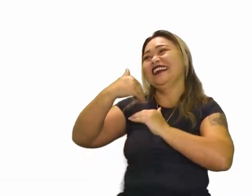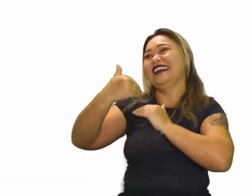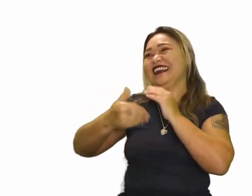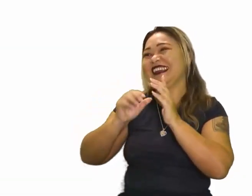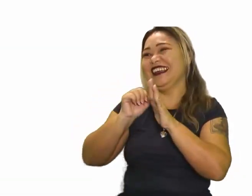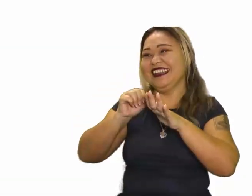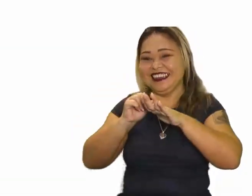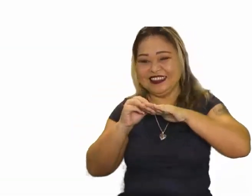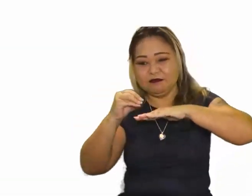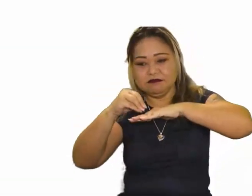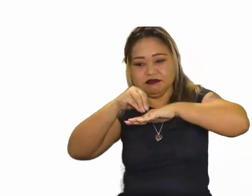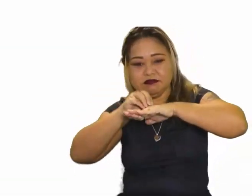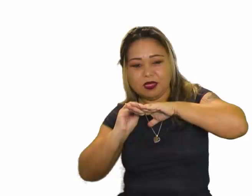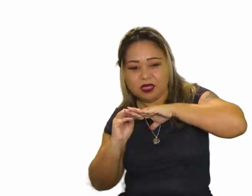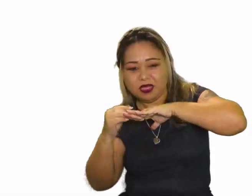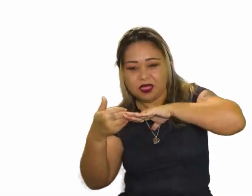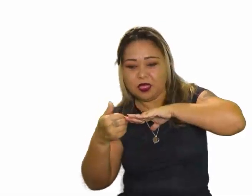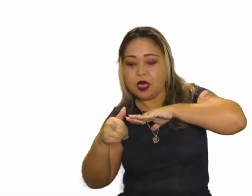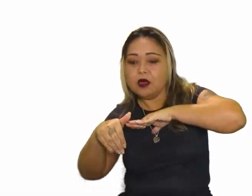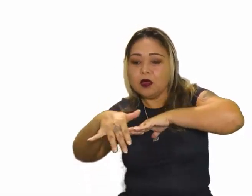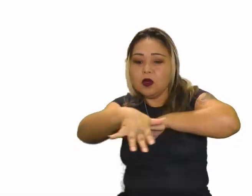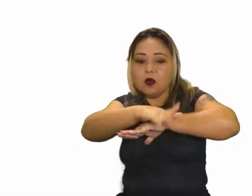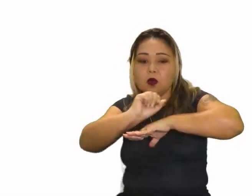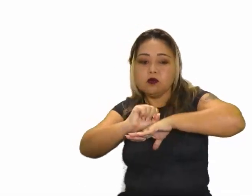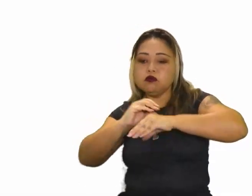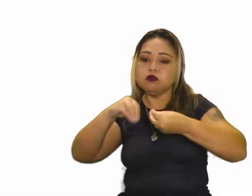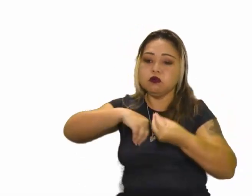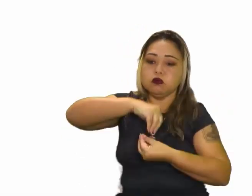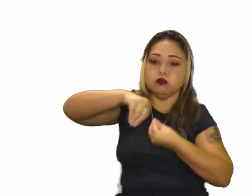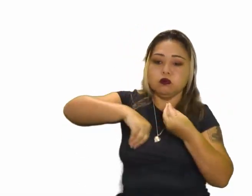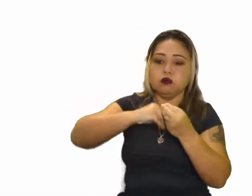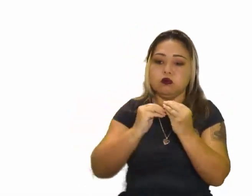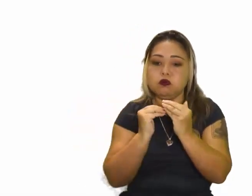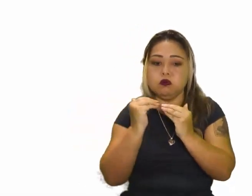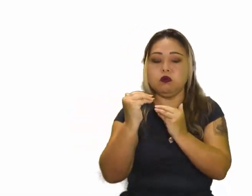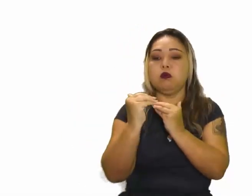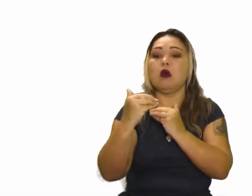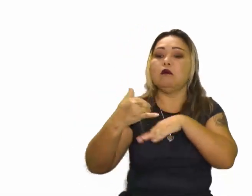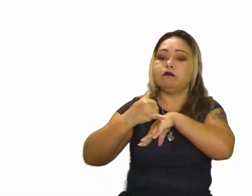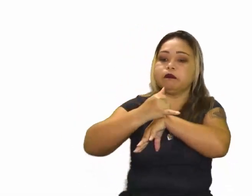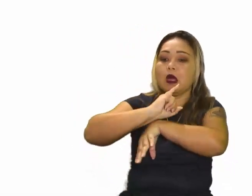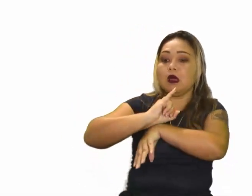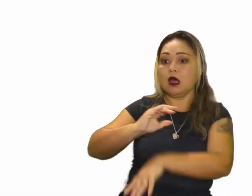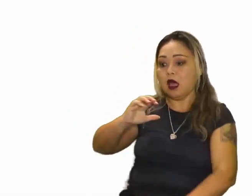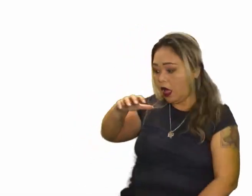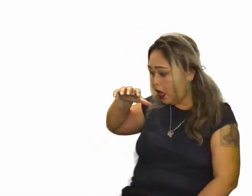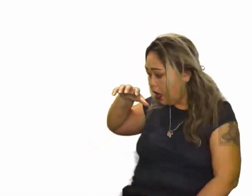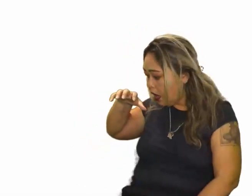Desenvolvimento embrionário, girinagem, metamorfose e engorda.